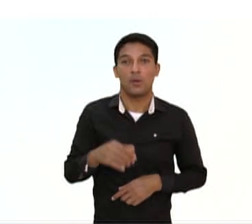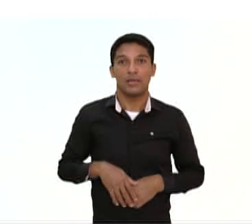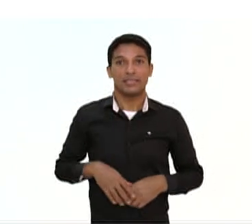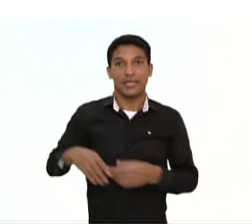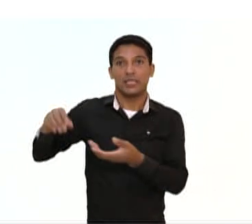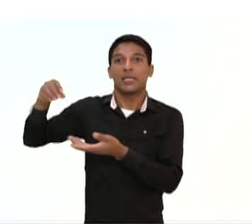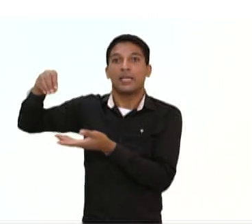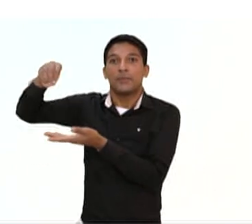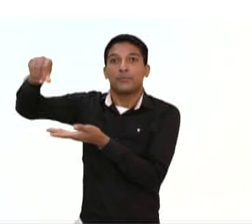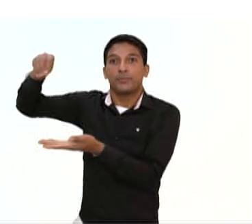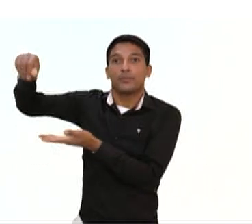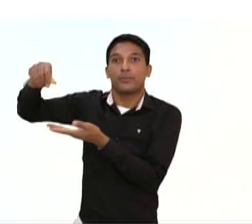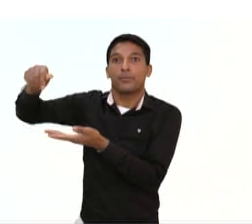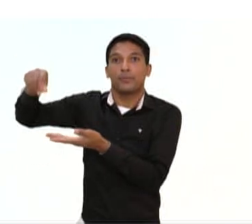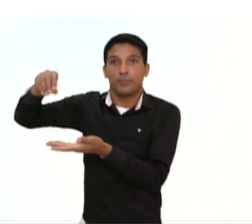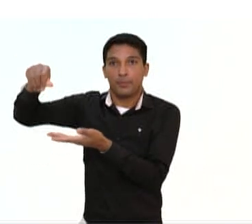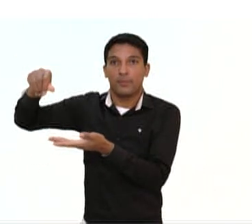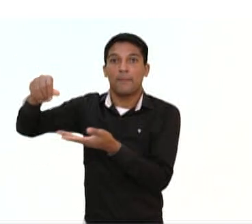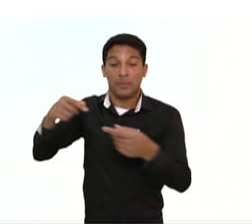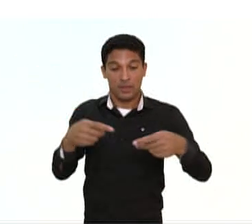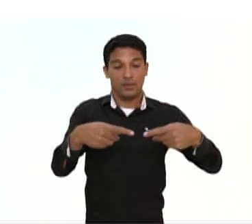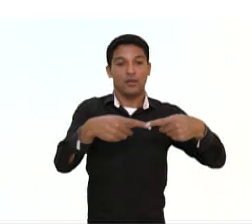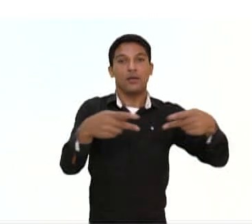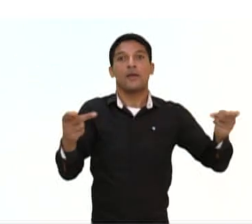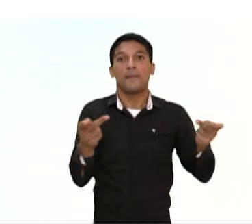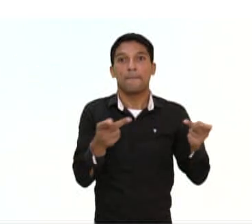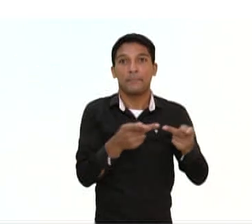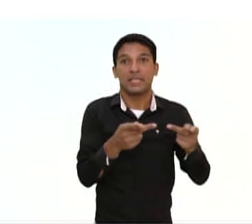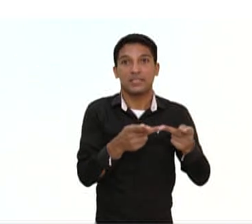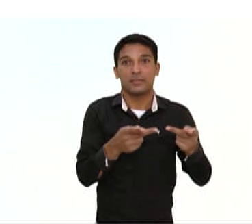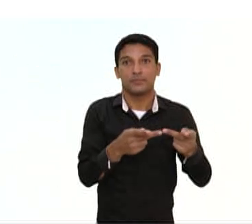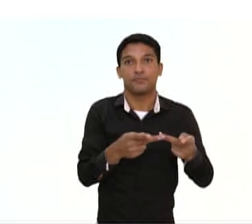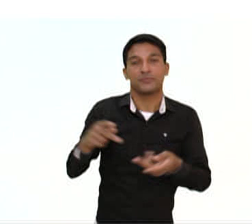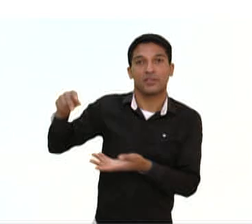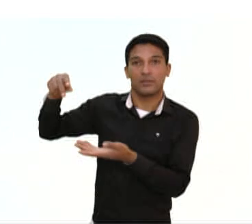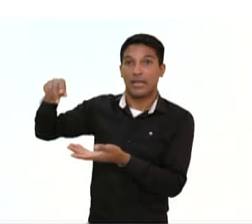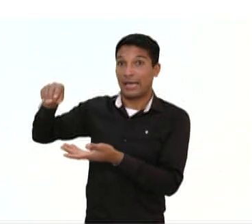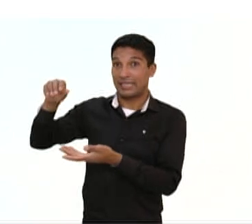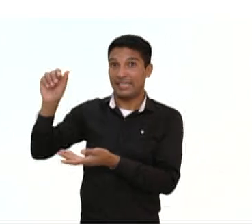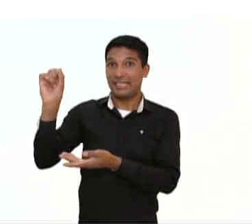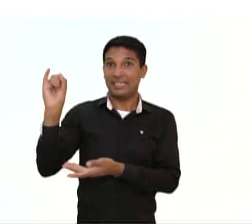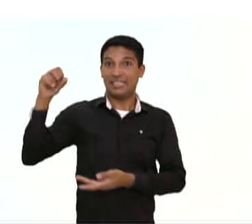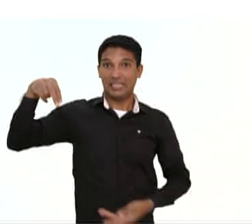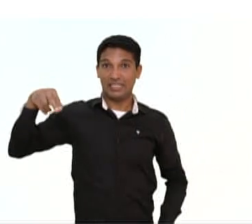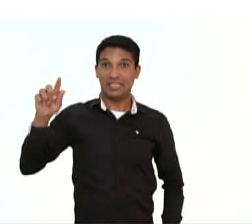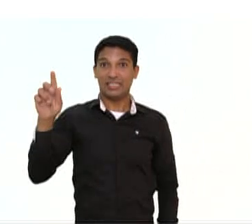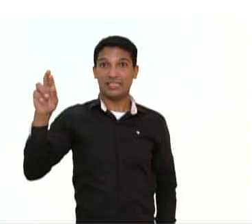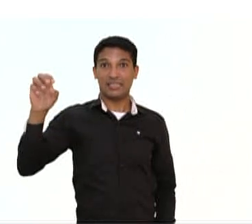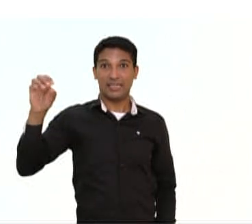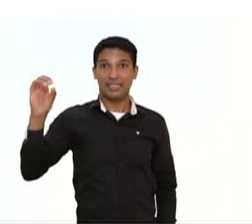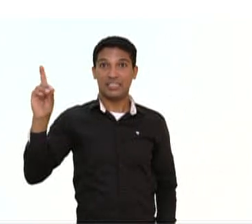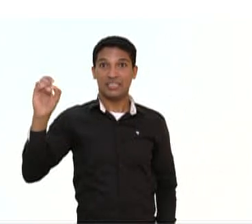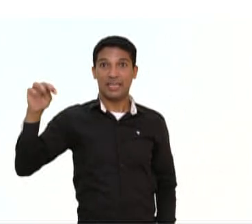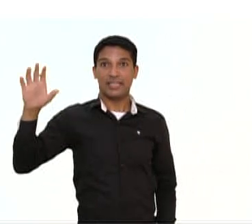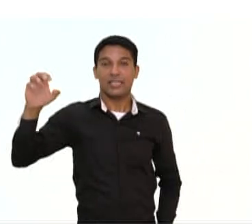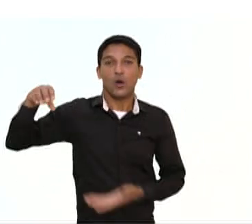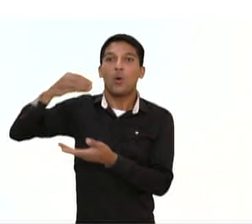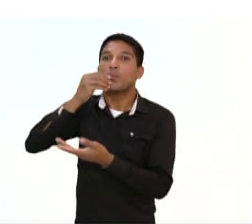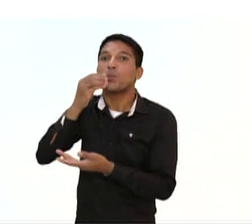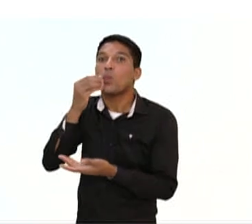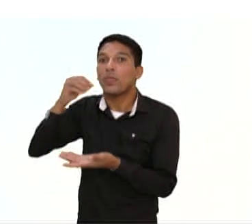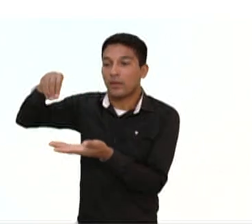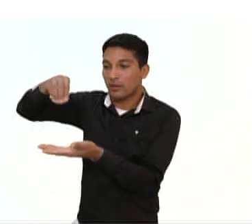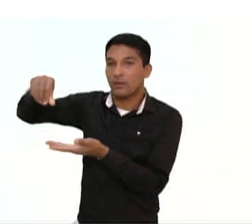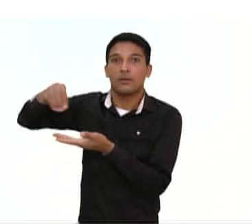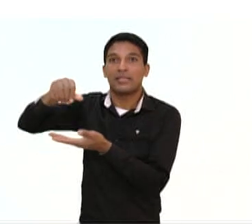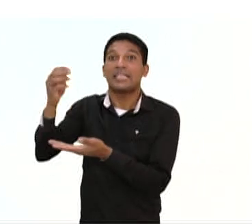ingredientes diferentes? Tá? Antes de responder, vamos responder essas 3 perguntas, vou deixar aí para vocês.